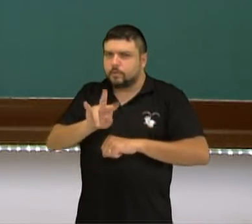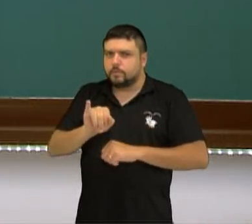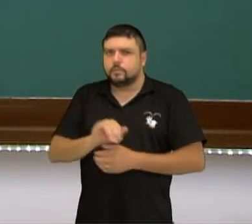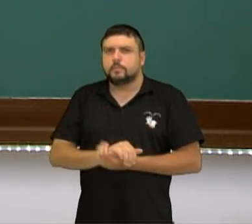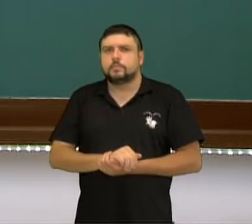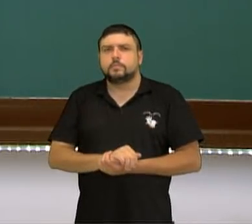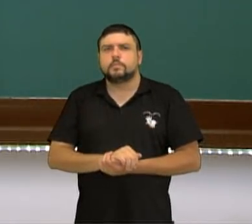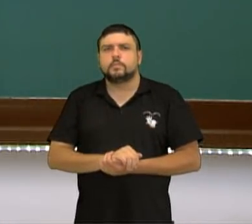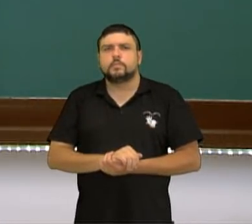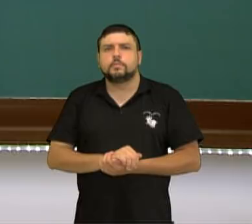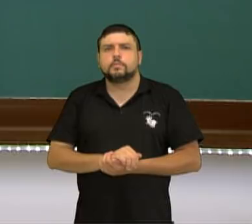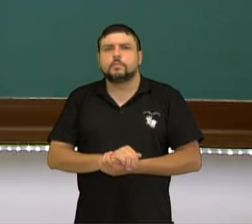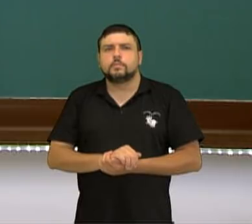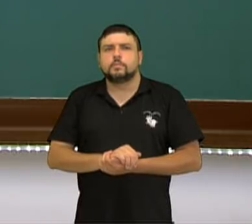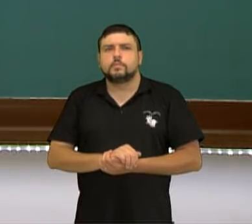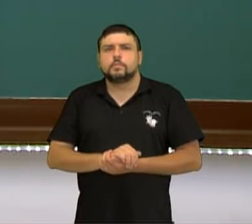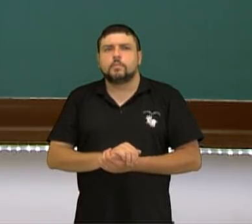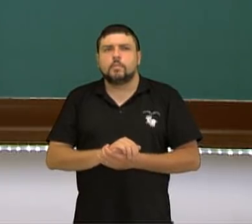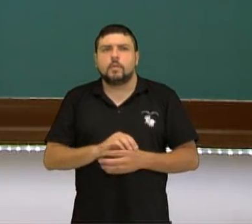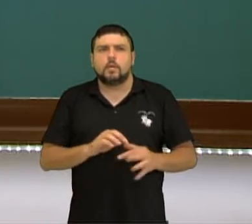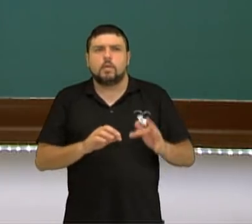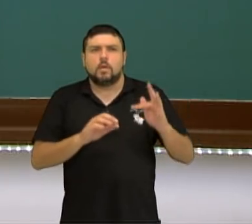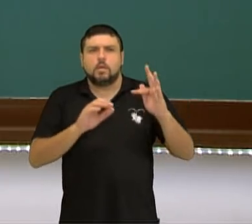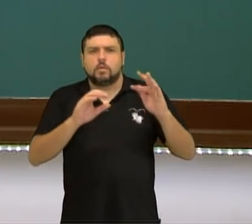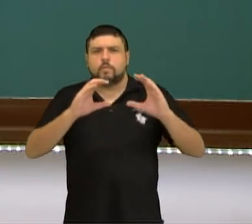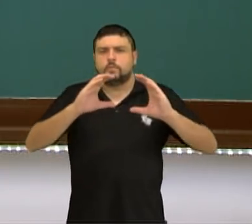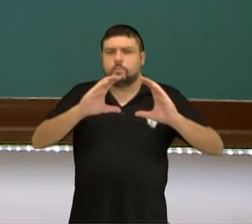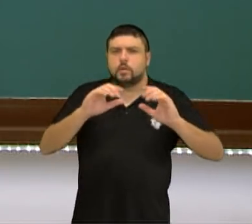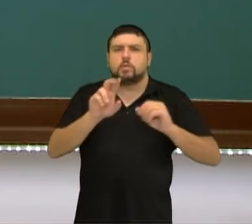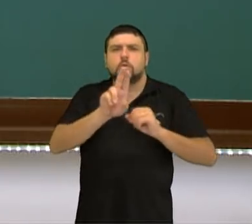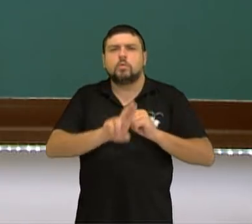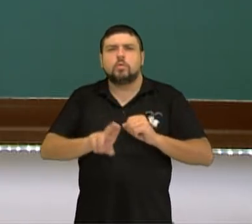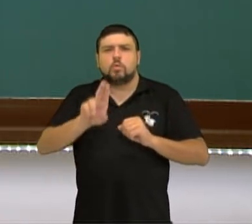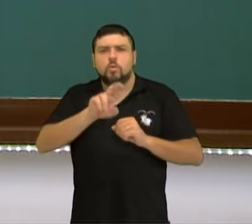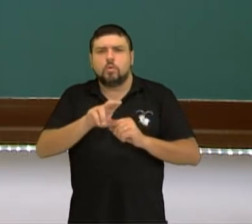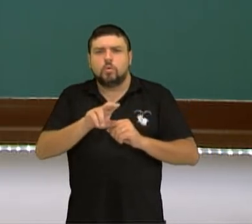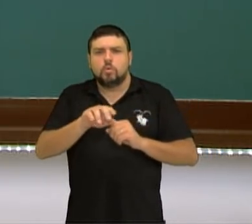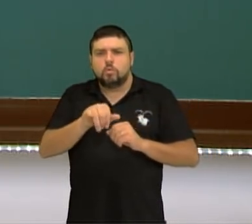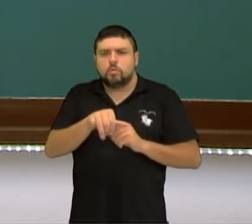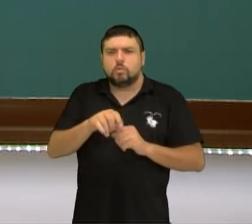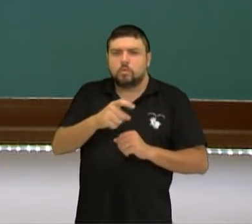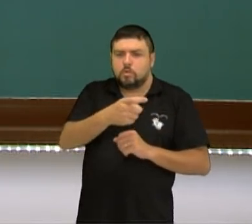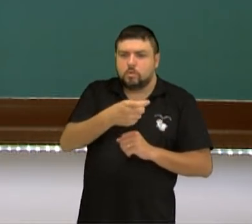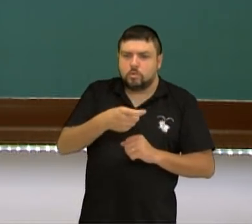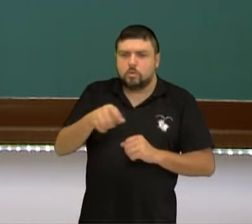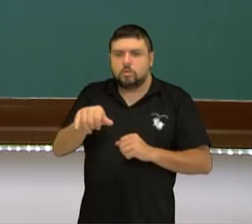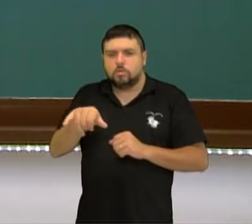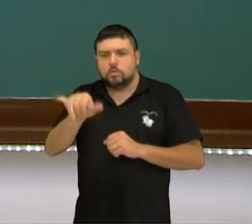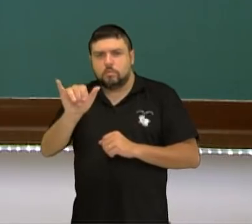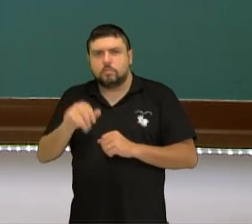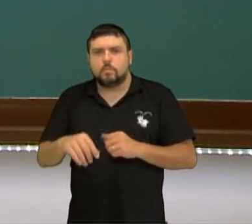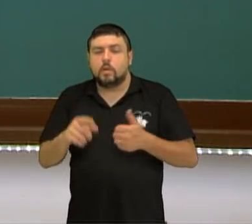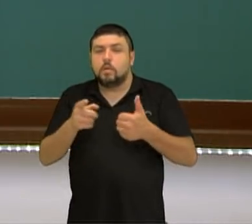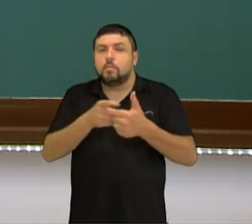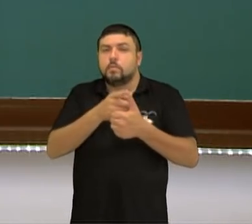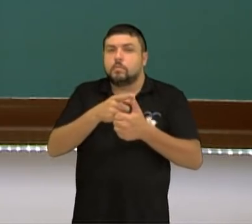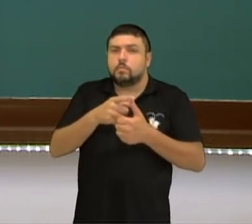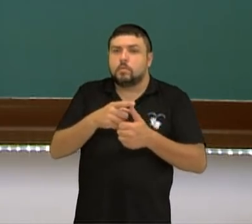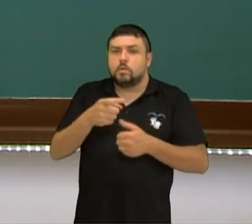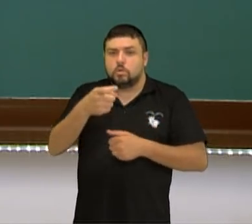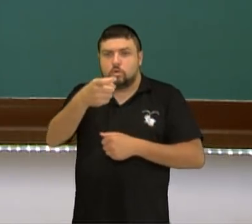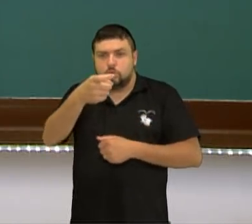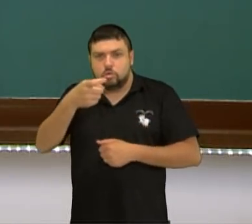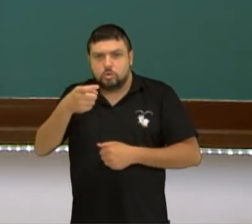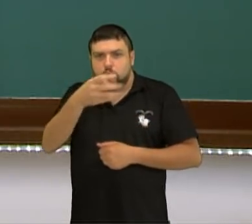o gráfico de uma função, nós vamos usar um plano cartesiano, eixo x e y. Primeiro, eu vou construir uma tabela de valores de x